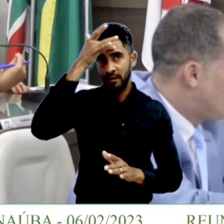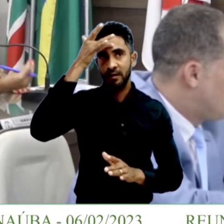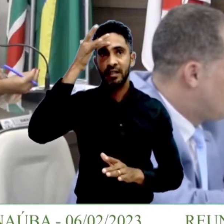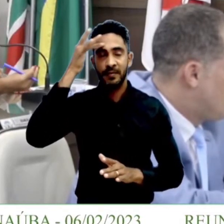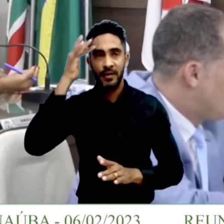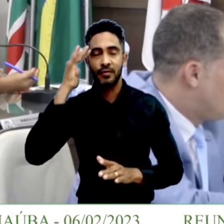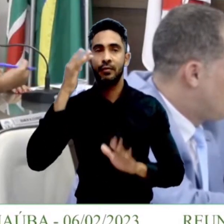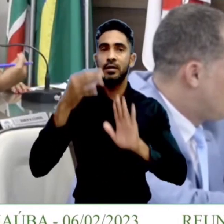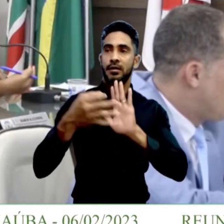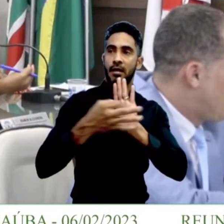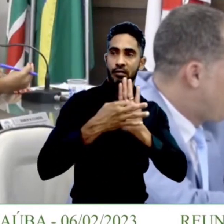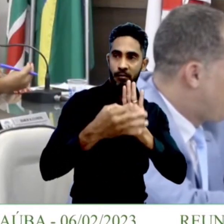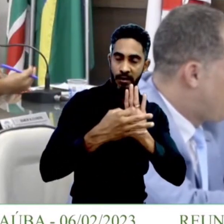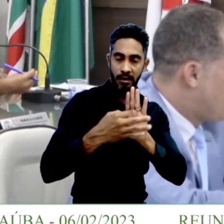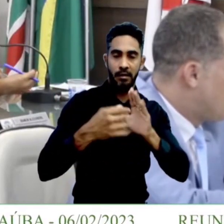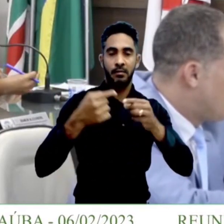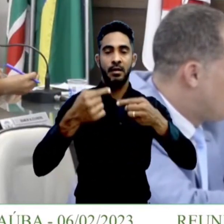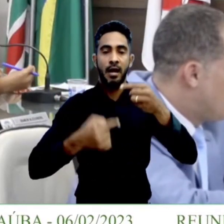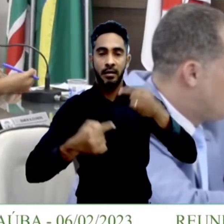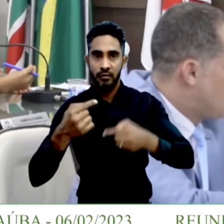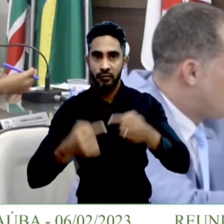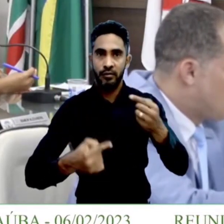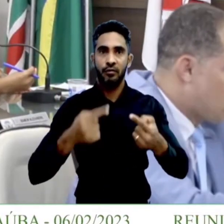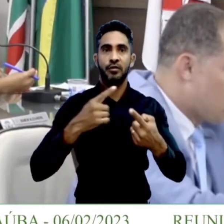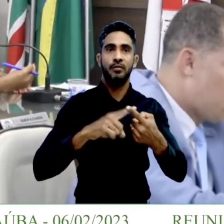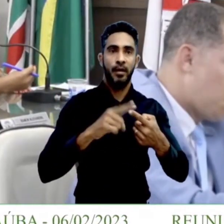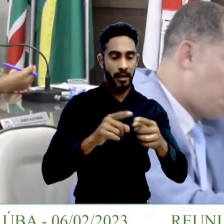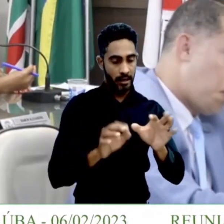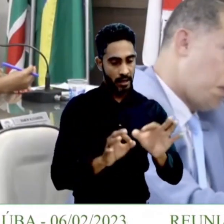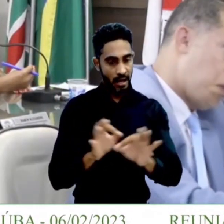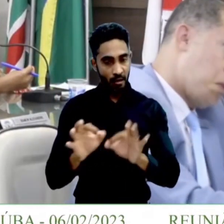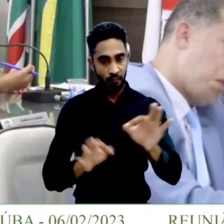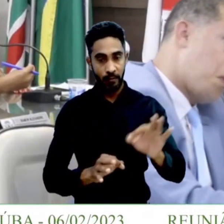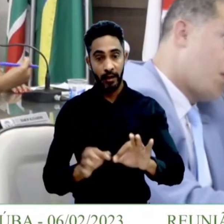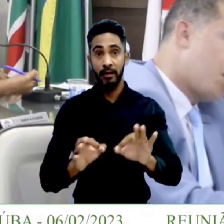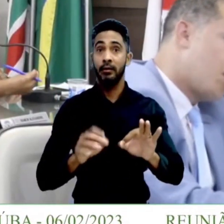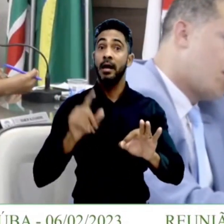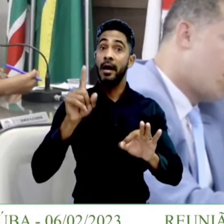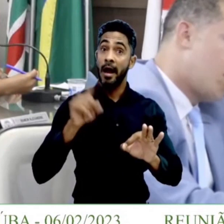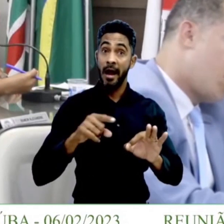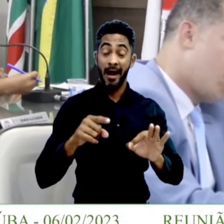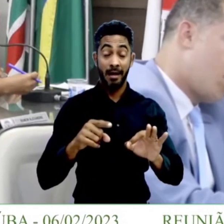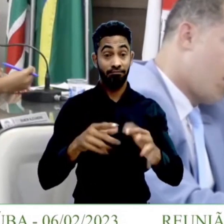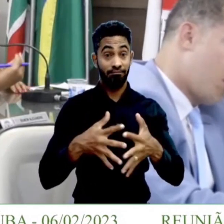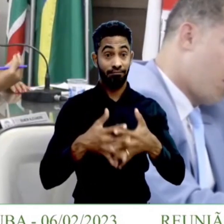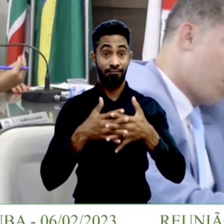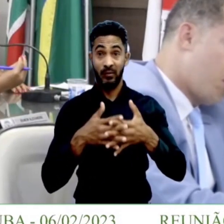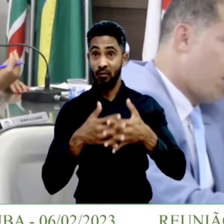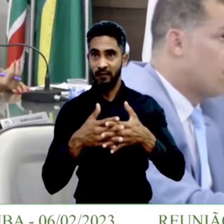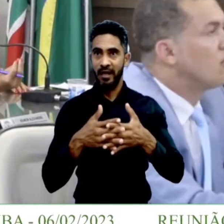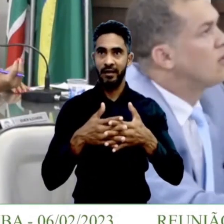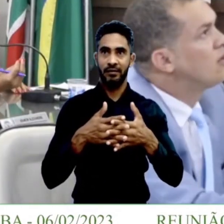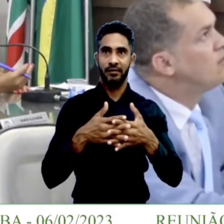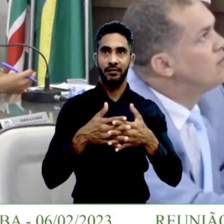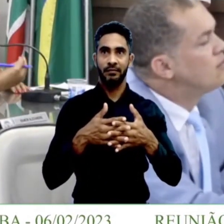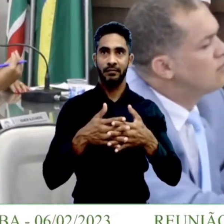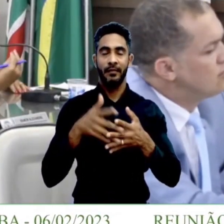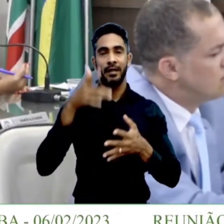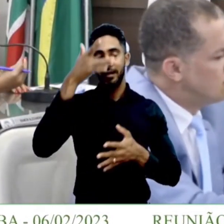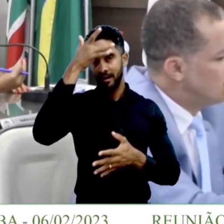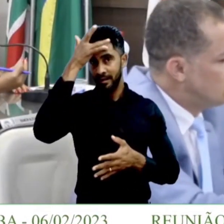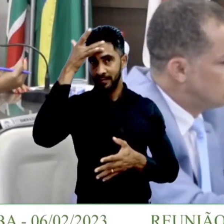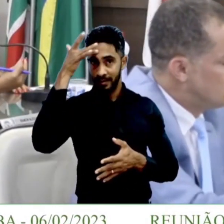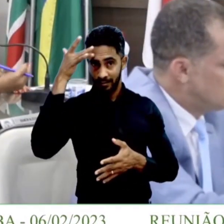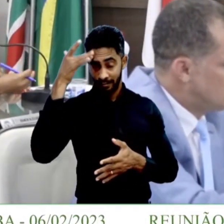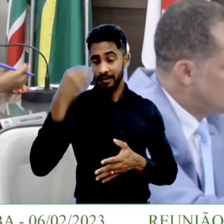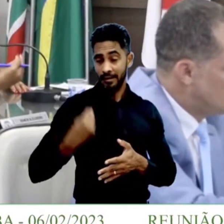as sugestões, as discussões, porque é um plano, esse plano ele é muito complexo. E o pessoal, como eu falei, envolve a